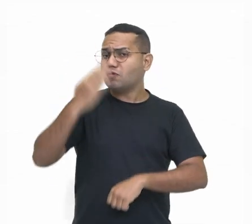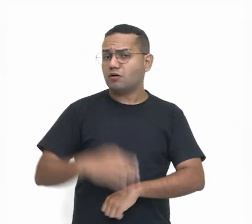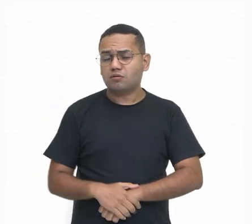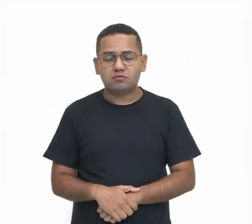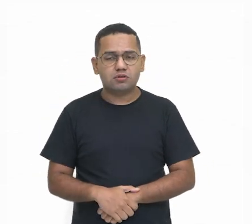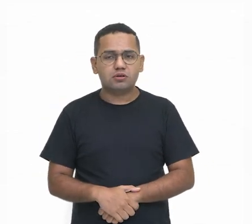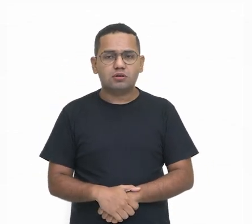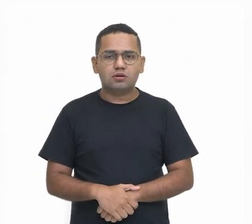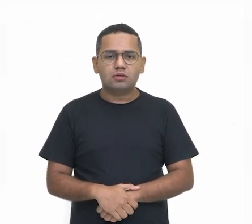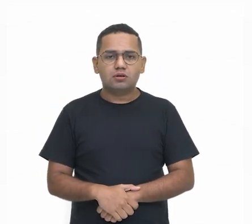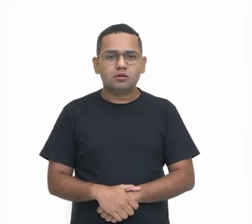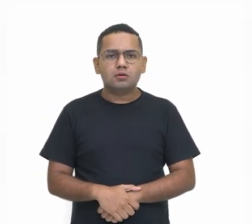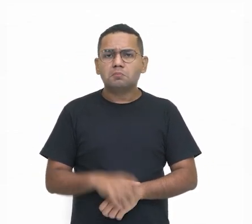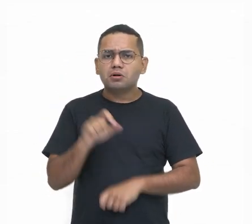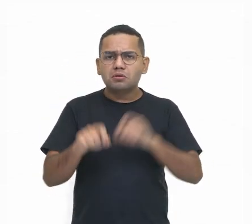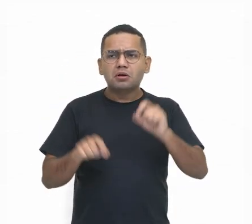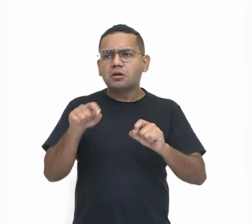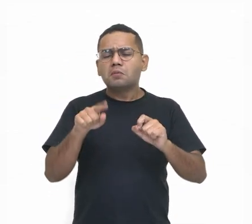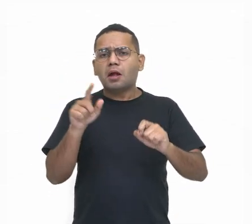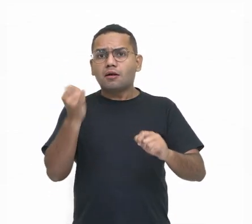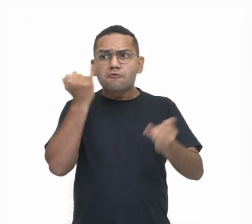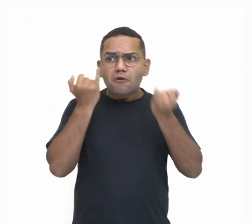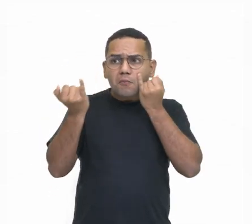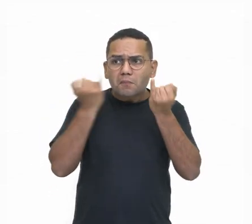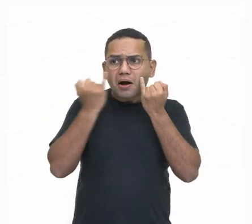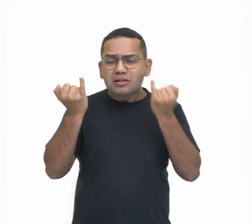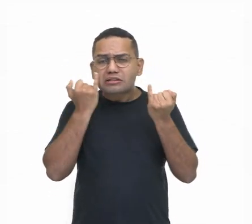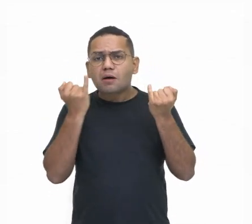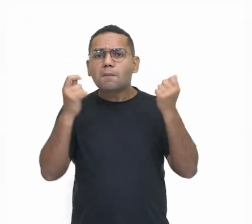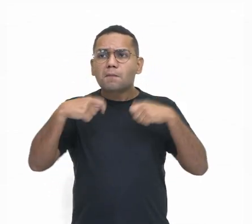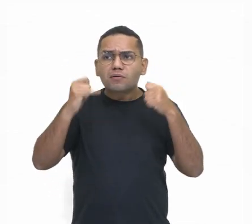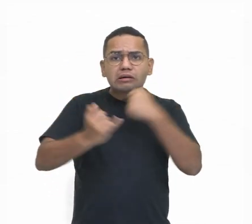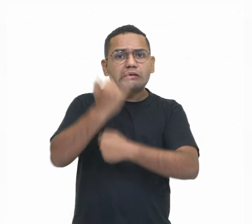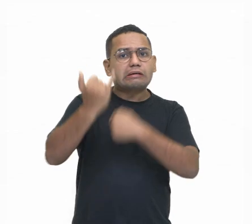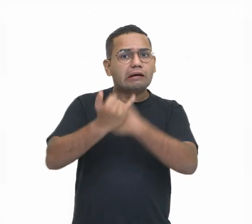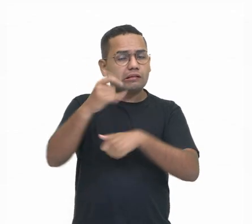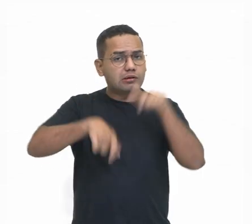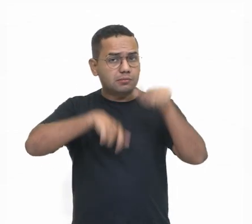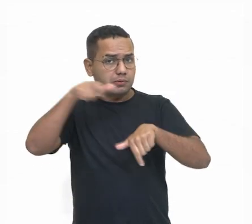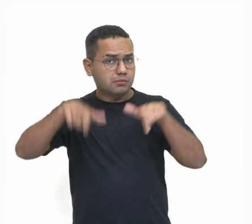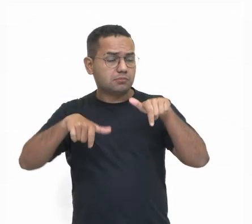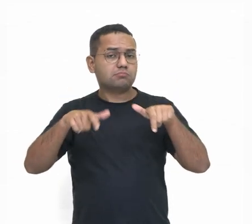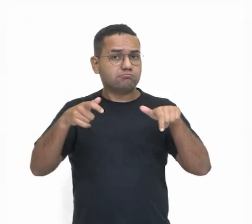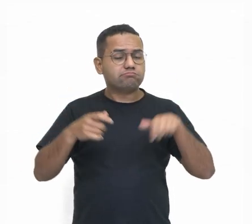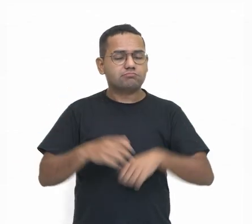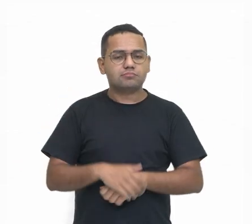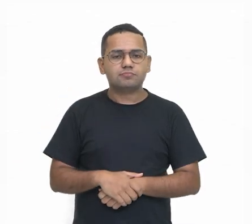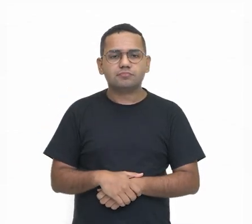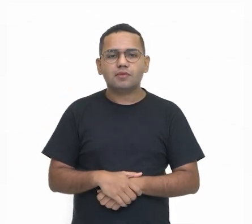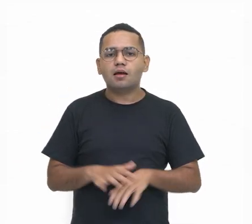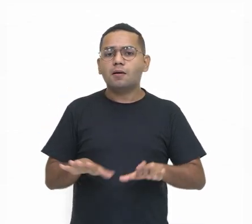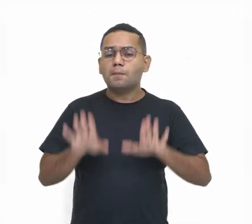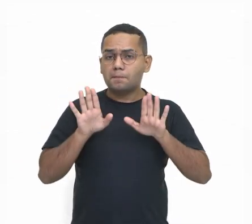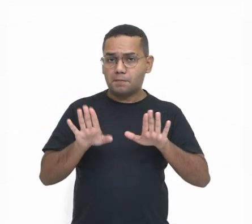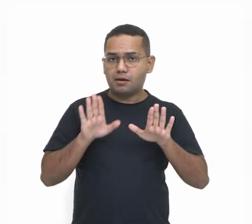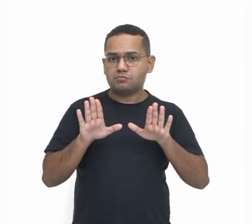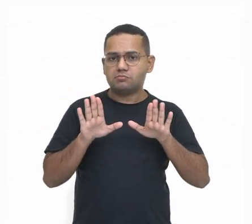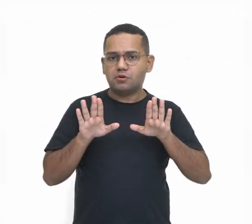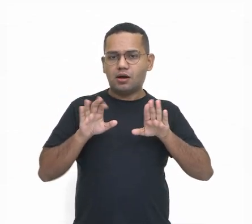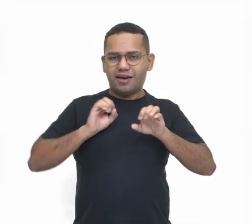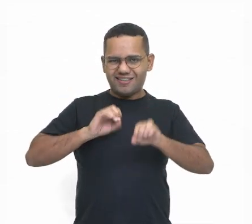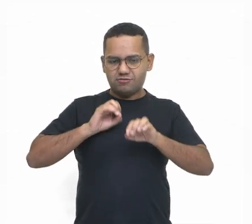lançadas aí para desinformar, para enganar as pessoas. Então, a educação política vai nos